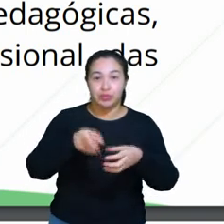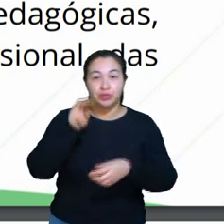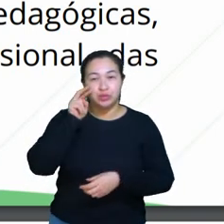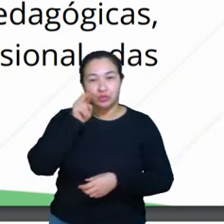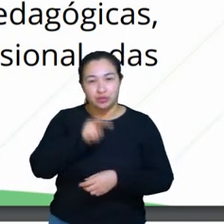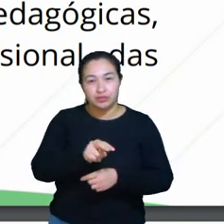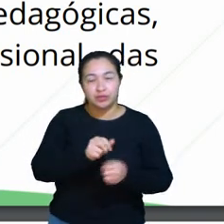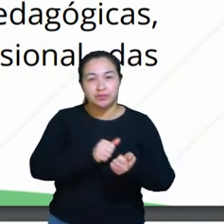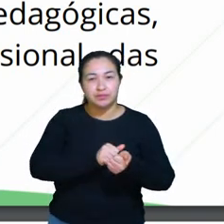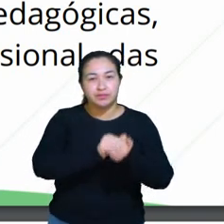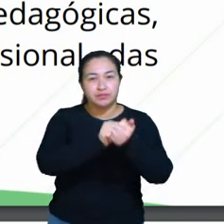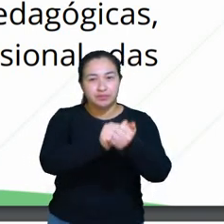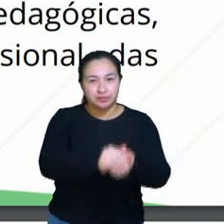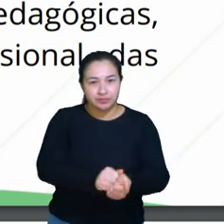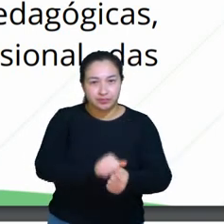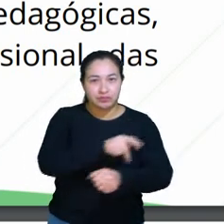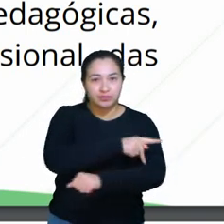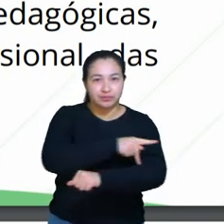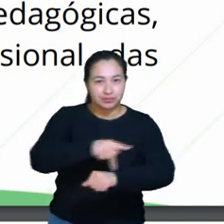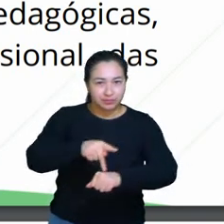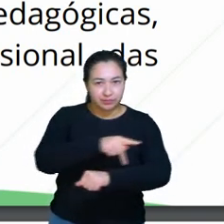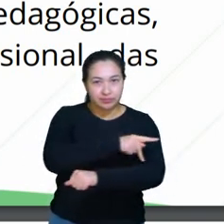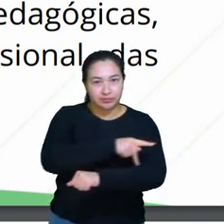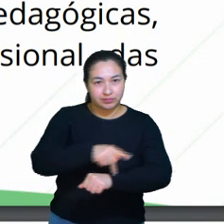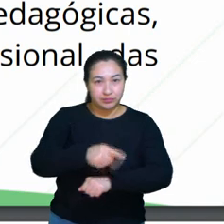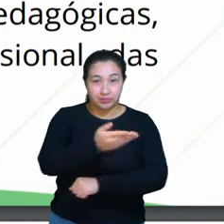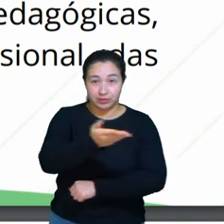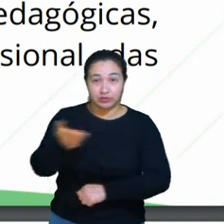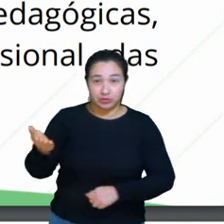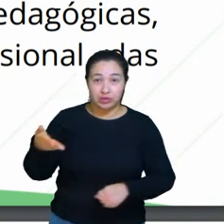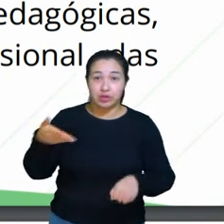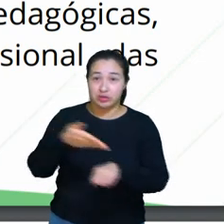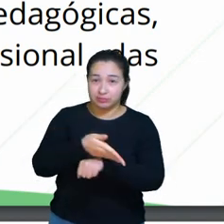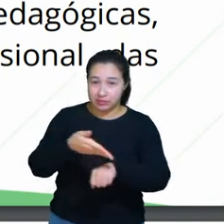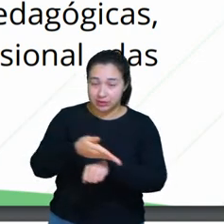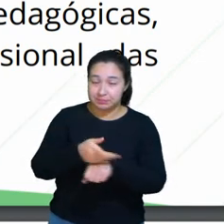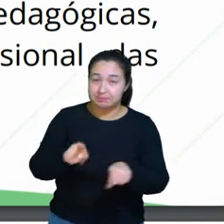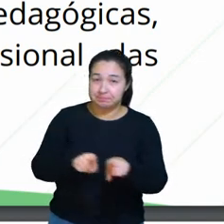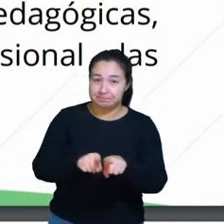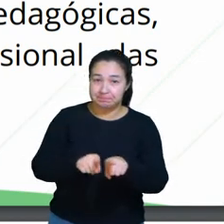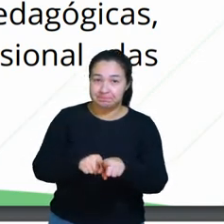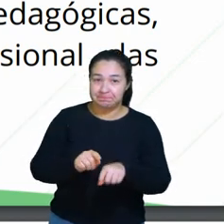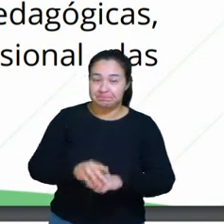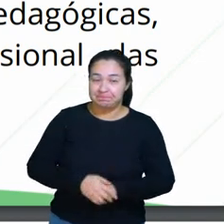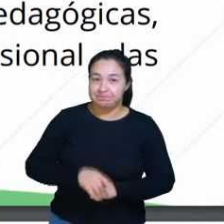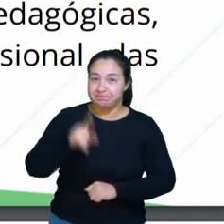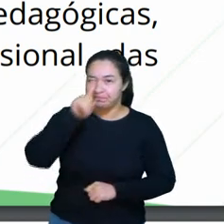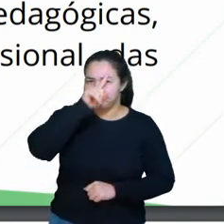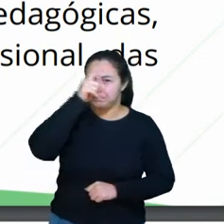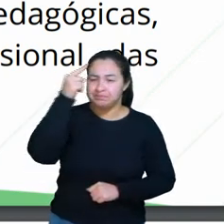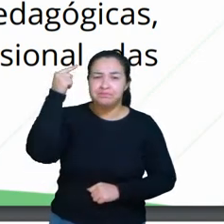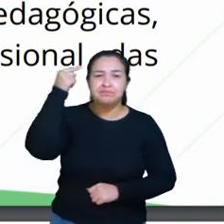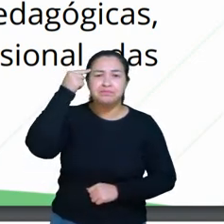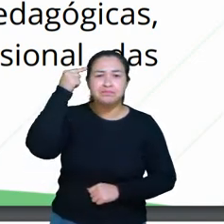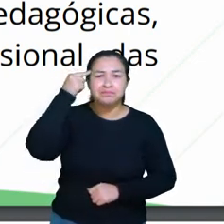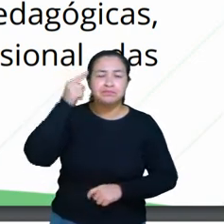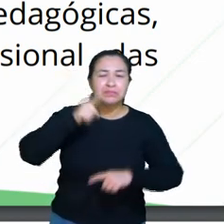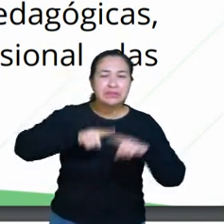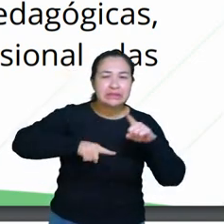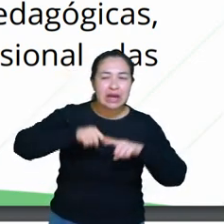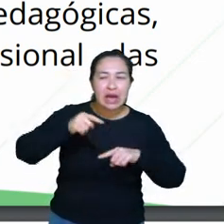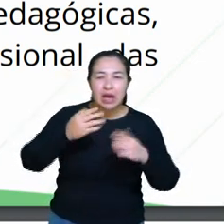ah dos senhores e senhoras que estão aí fazem parte também né ah com a ideia de pensar articular